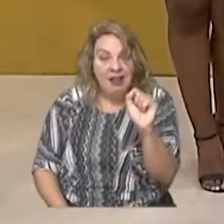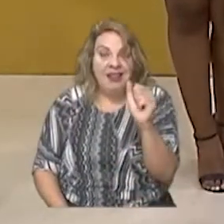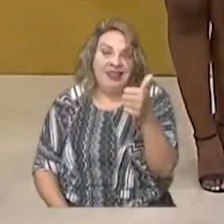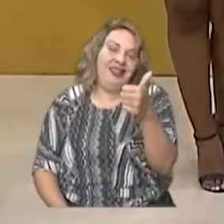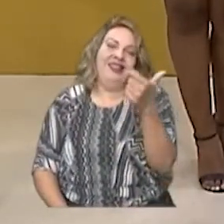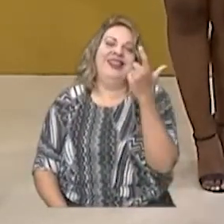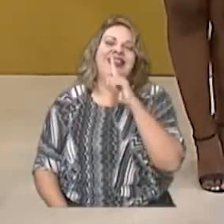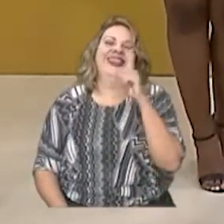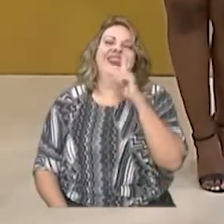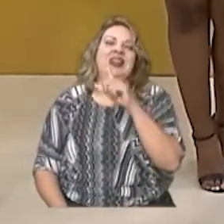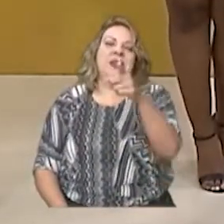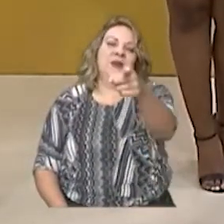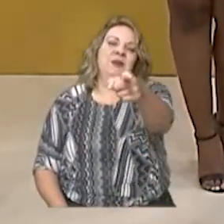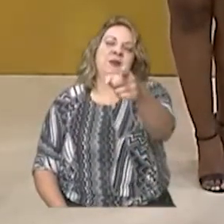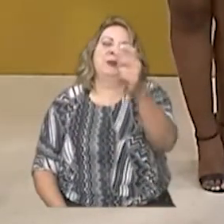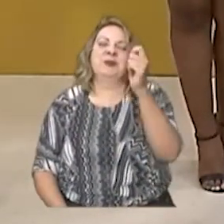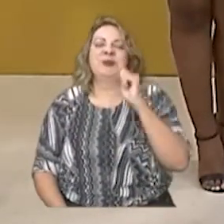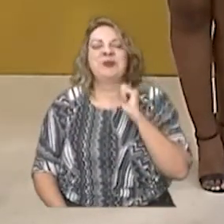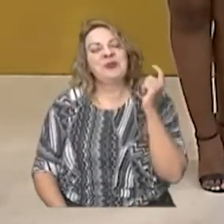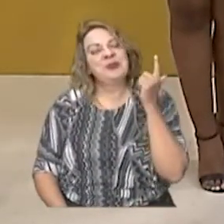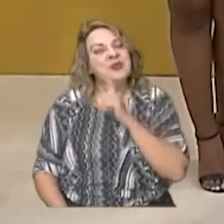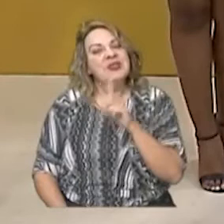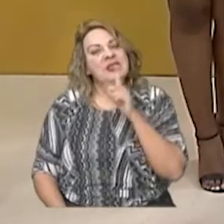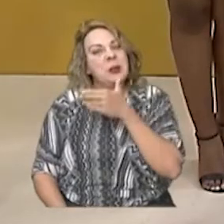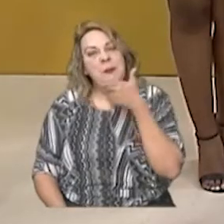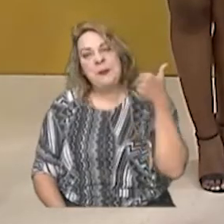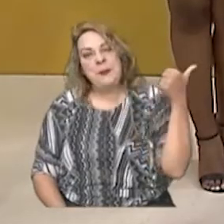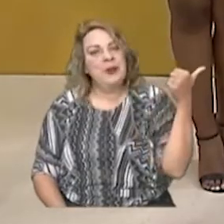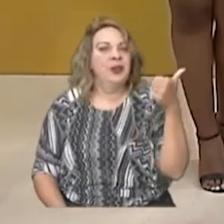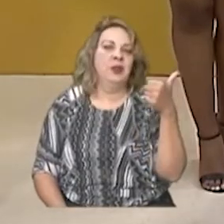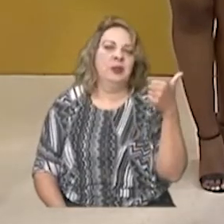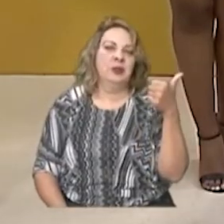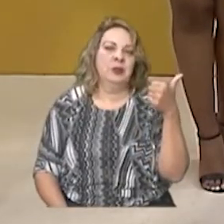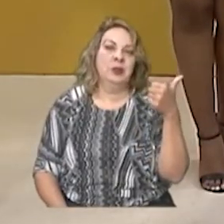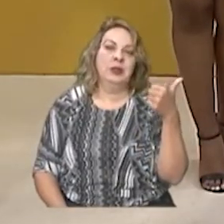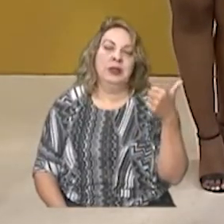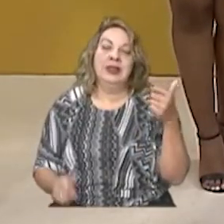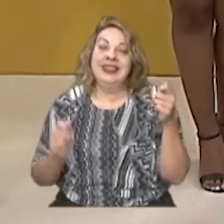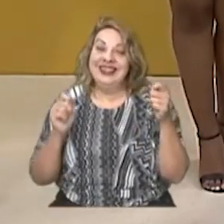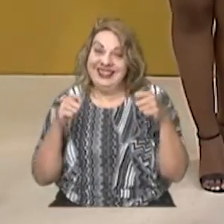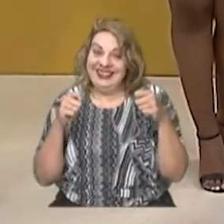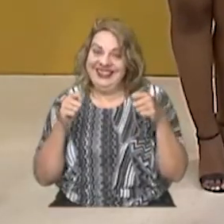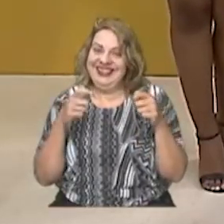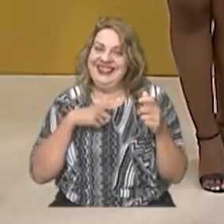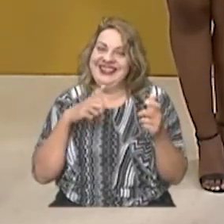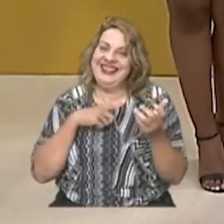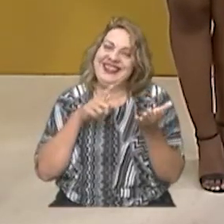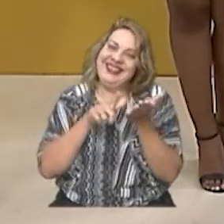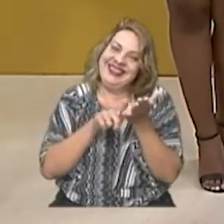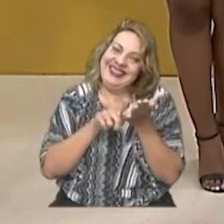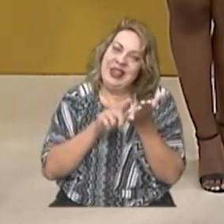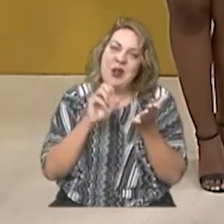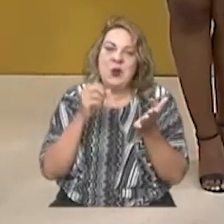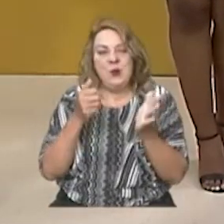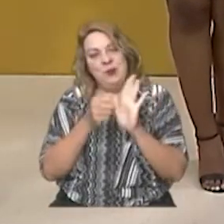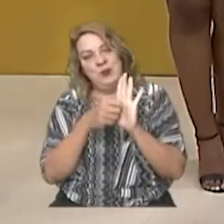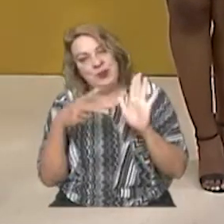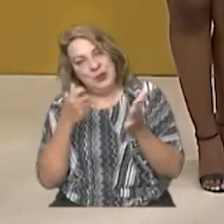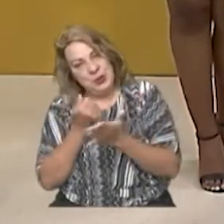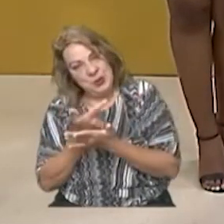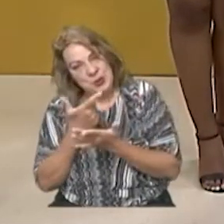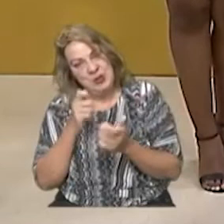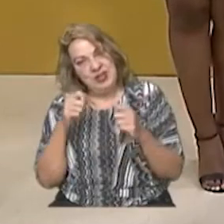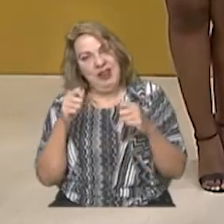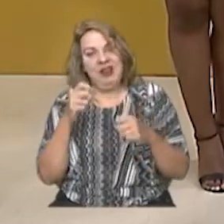muito mais chance de você levar melhor, tá? Ó, dupla chance, com todos esses prêmios, 50 giros de